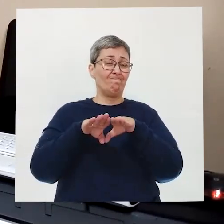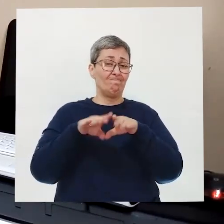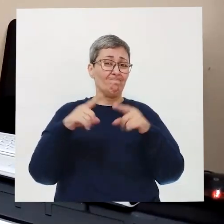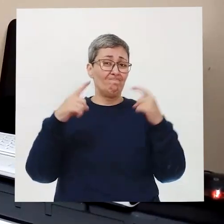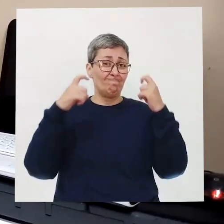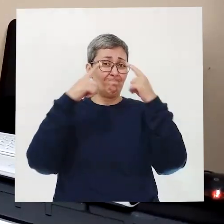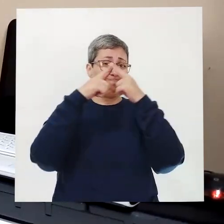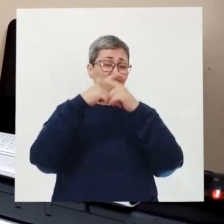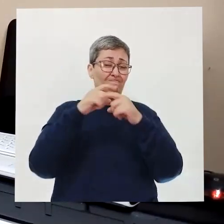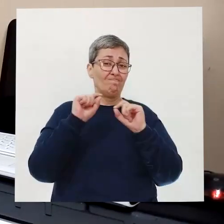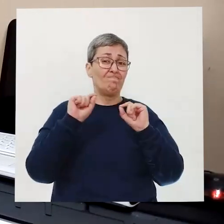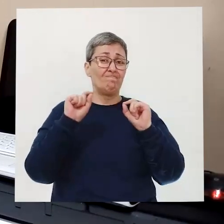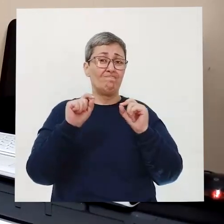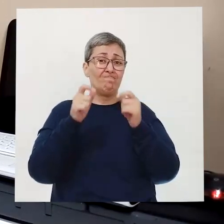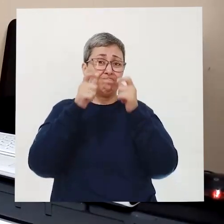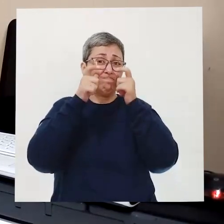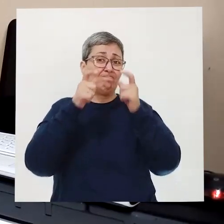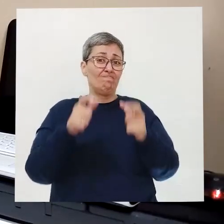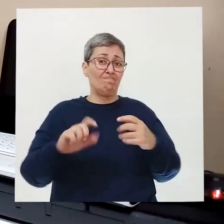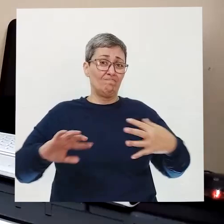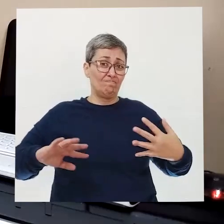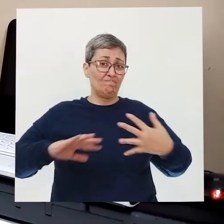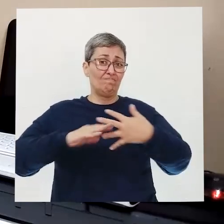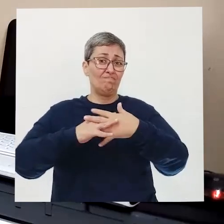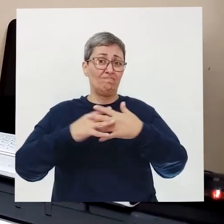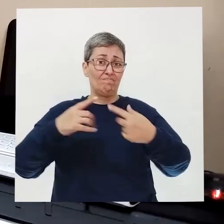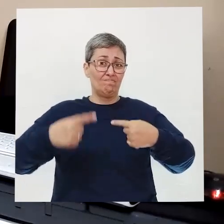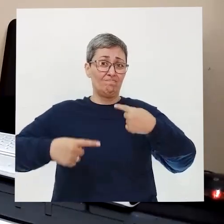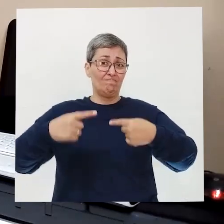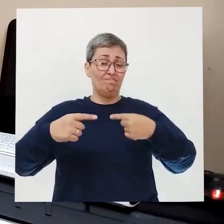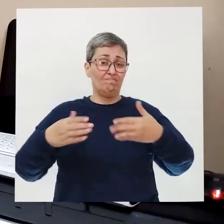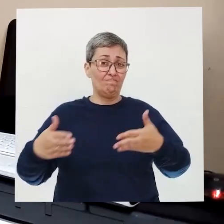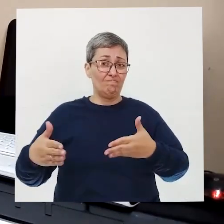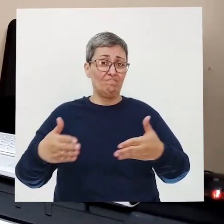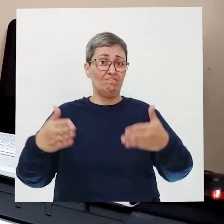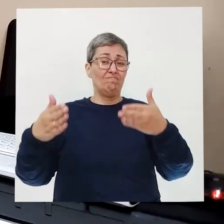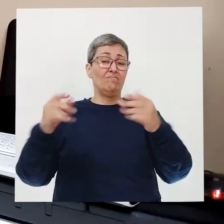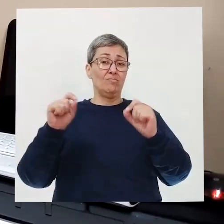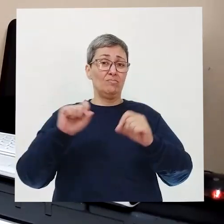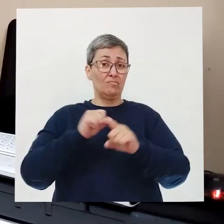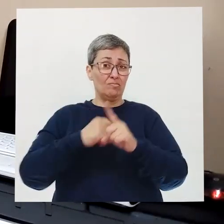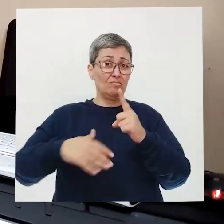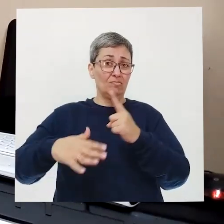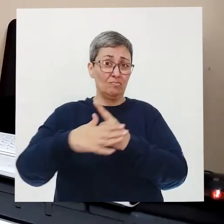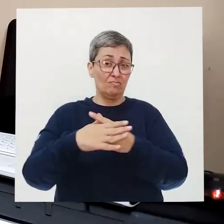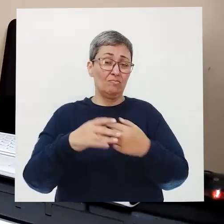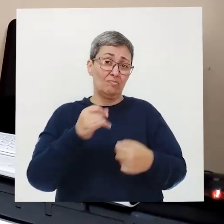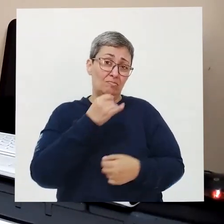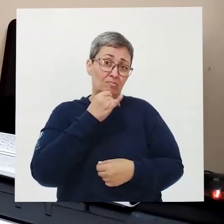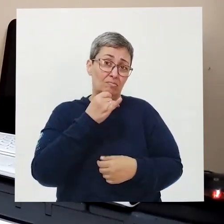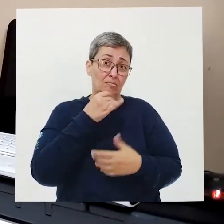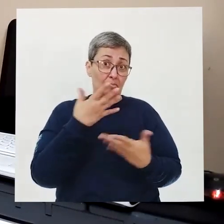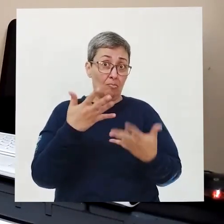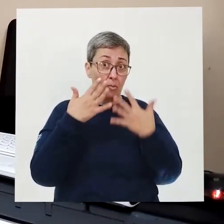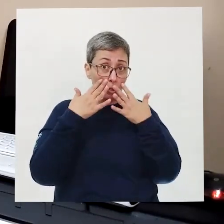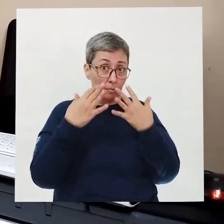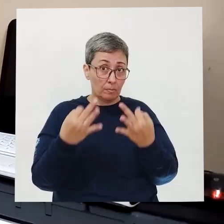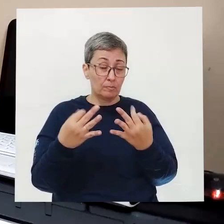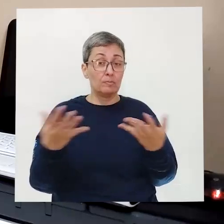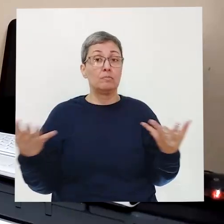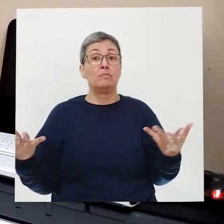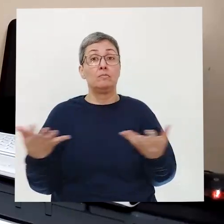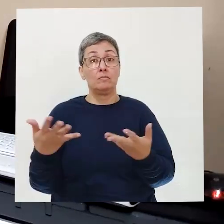acaba dificultando o interesse do cidadão em discutir os rumos dessa sociedade, por exemplo. Então preste